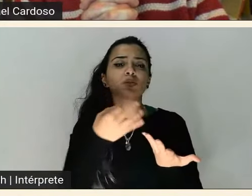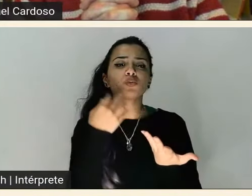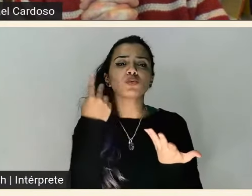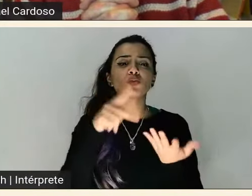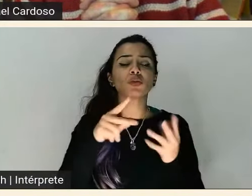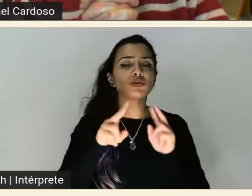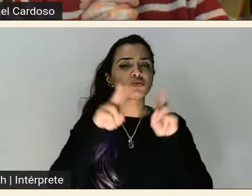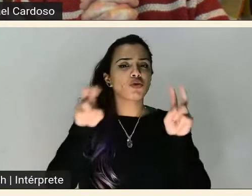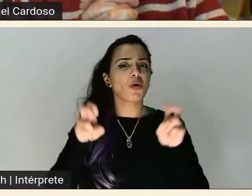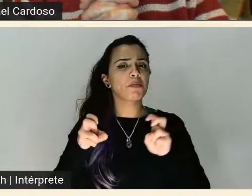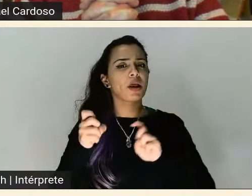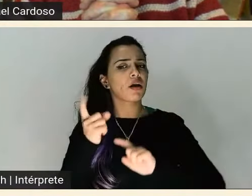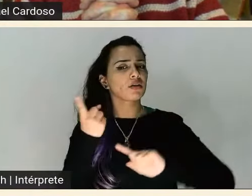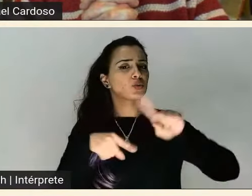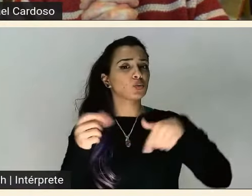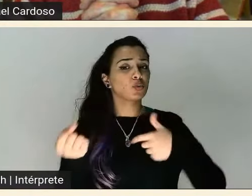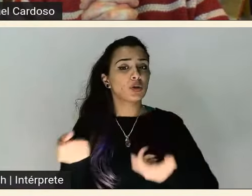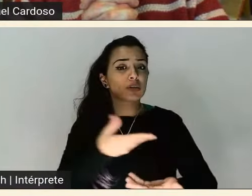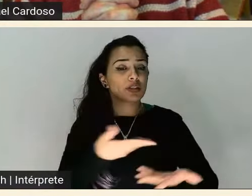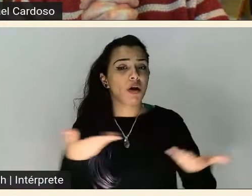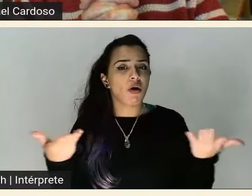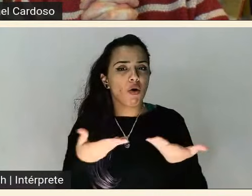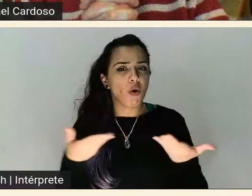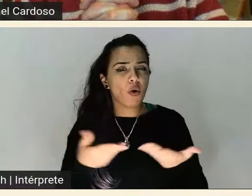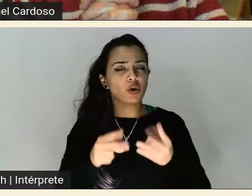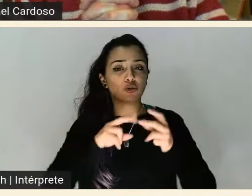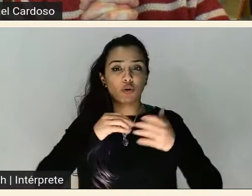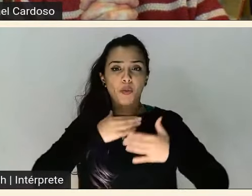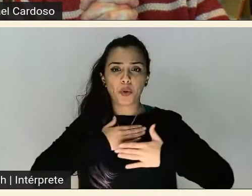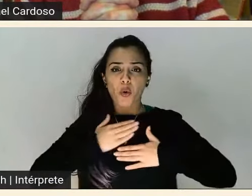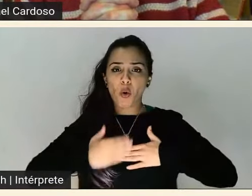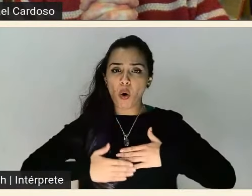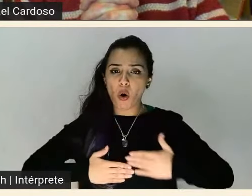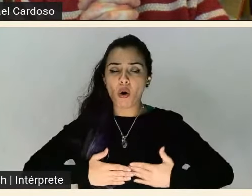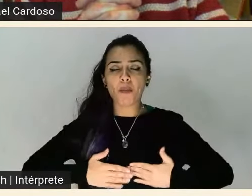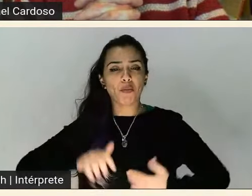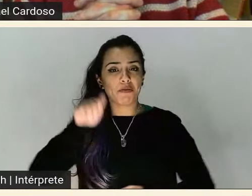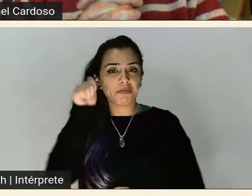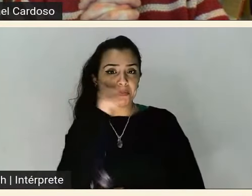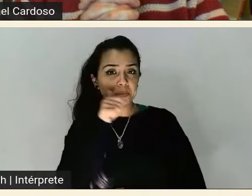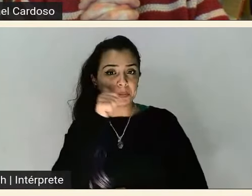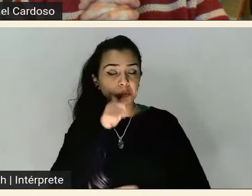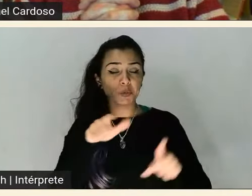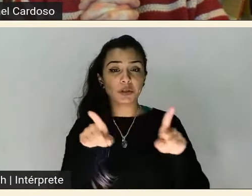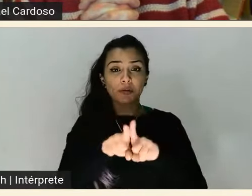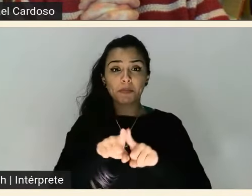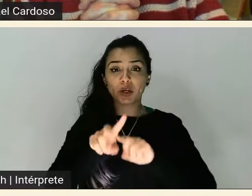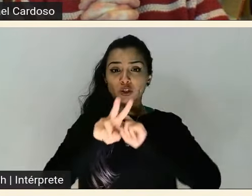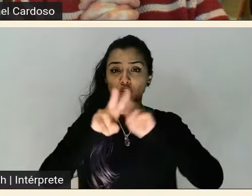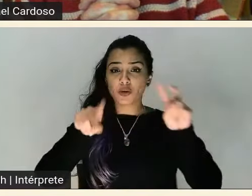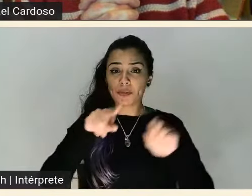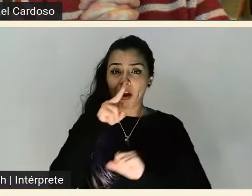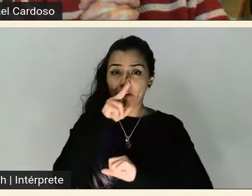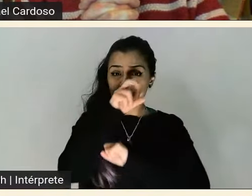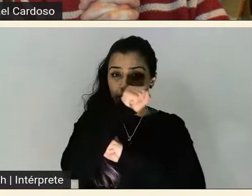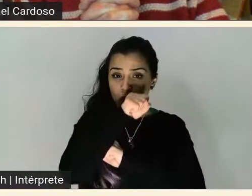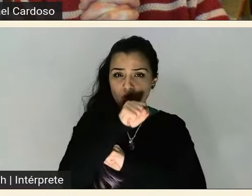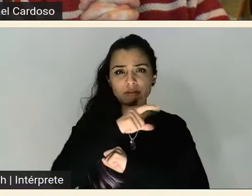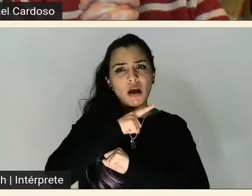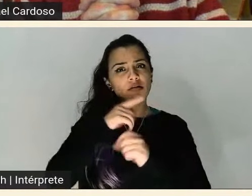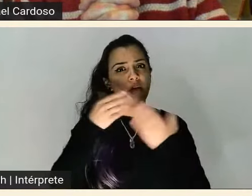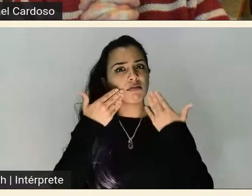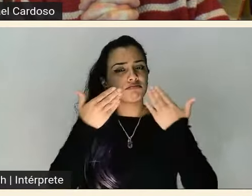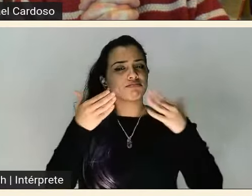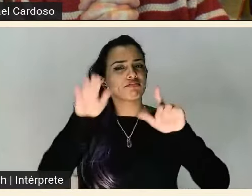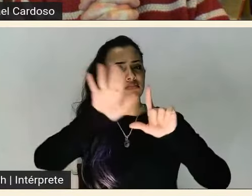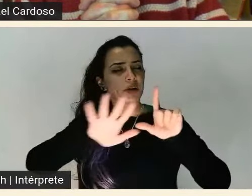de atualização, né, desse corpo feminino, da força dessas imagens sobre um jeito